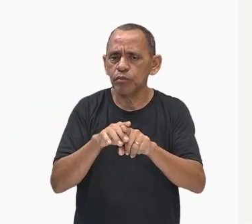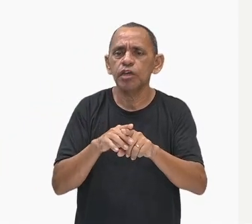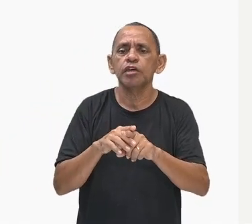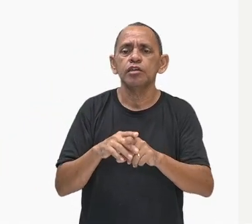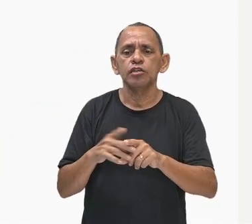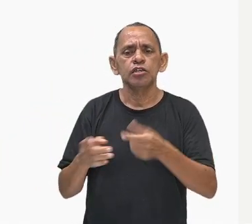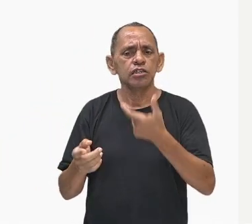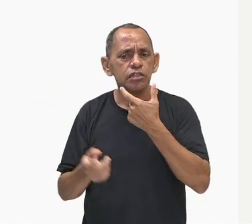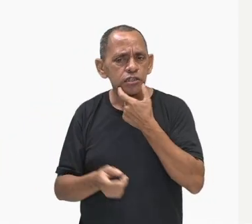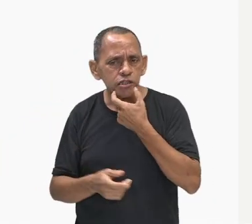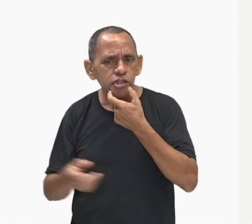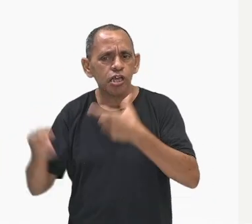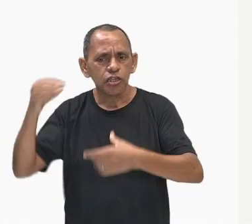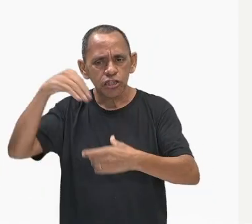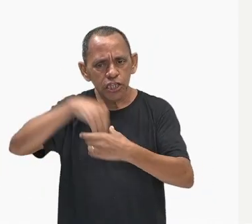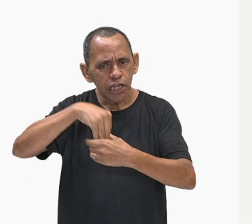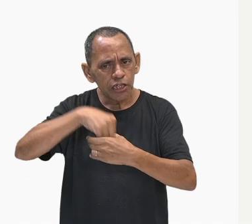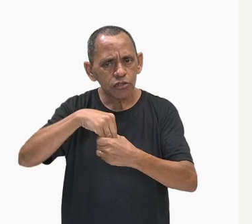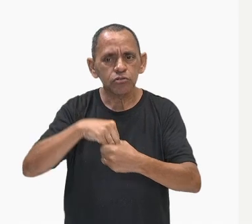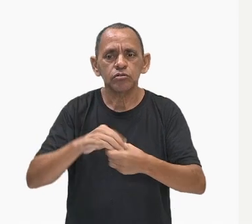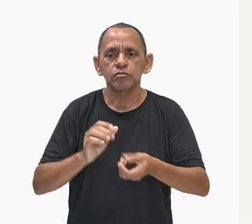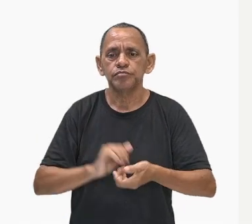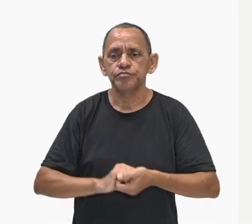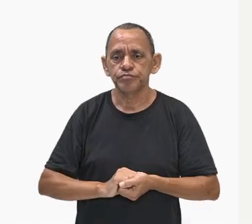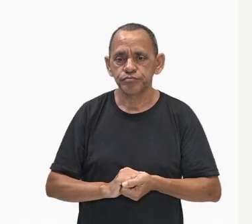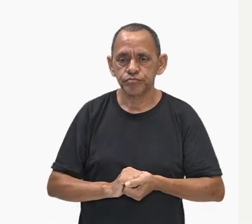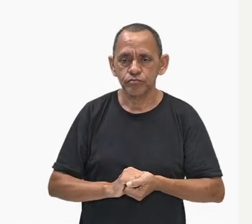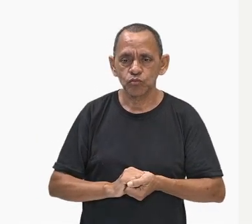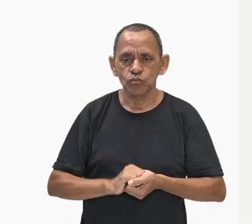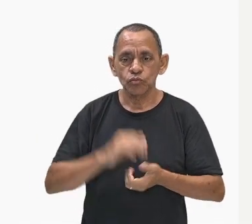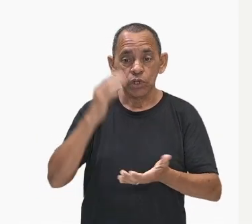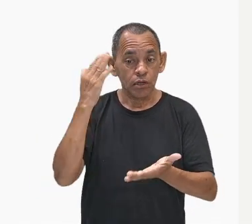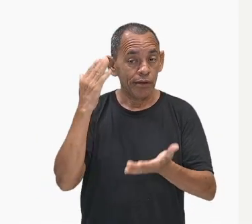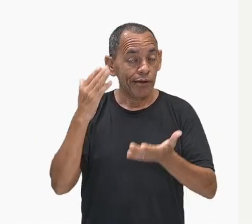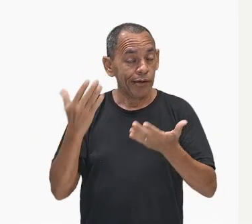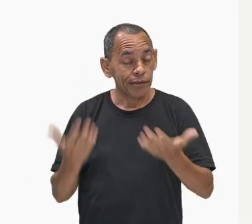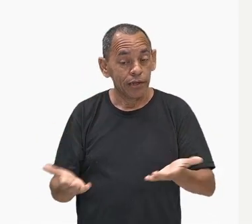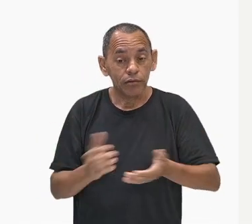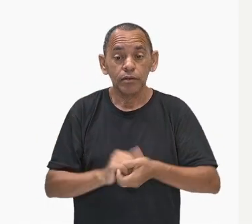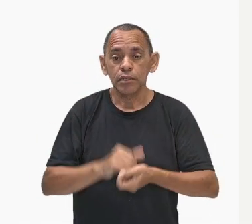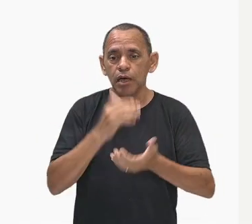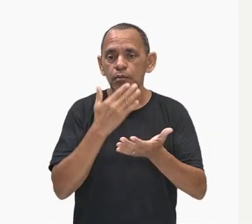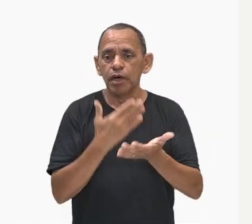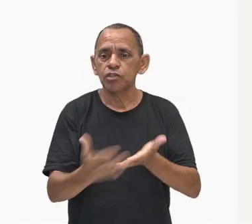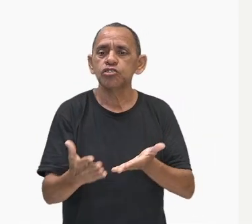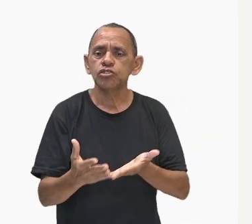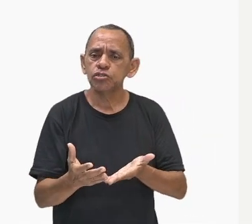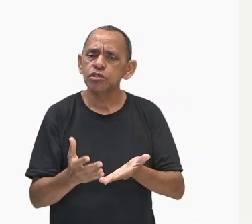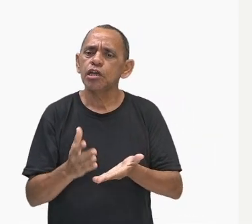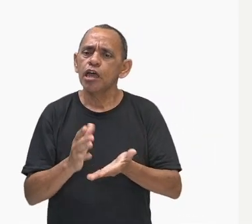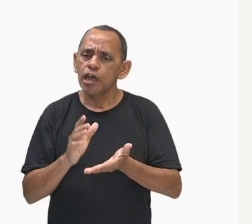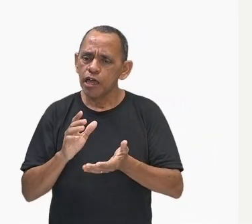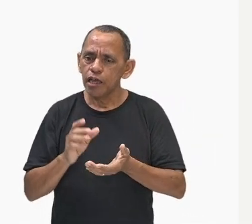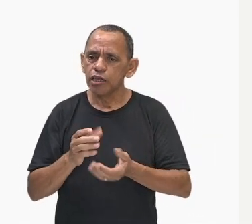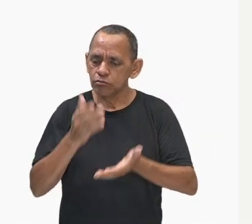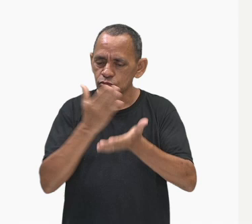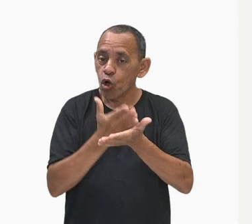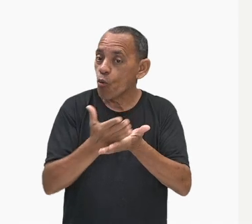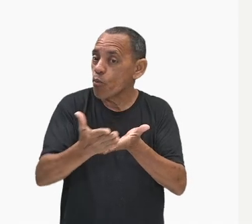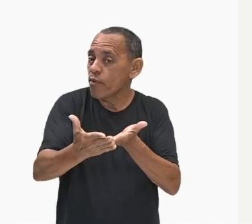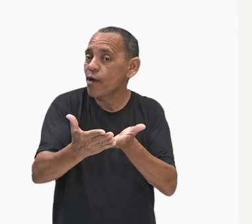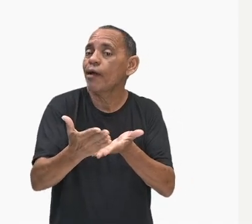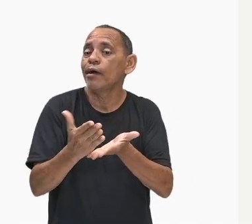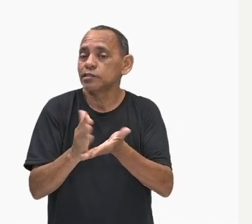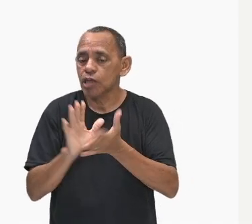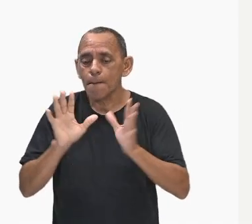britânicos. Além de que, a partir desse momento, ele também começa a perseguir os seus opositores religiosos, que